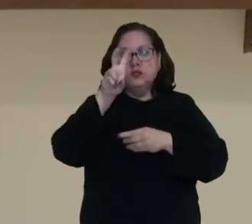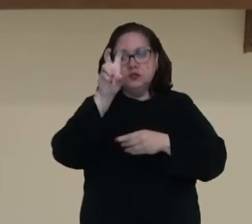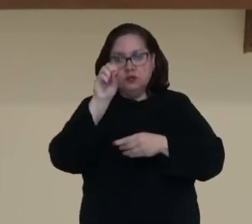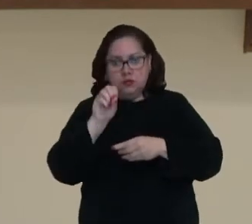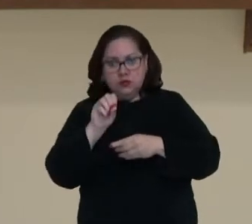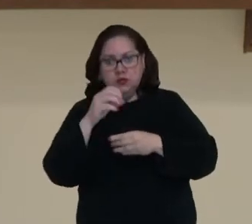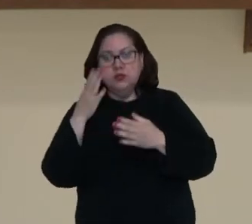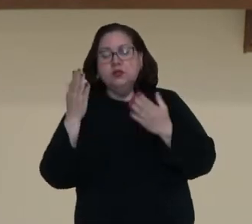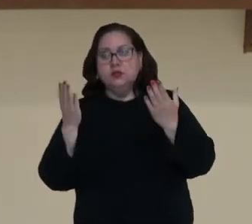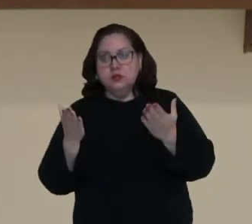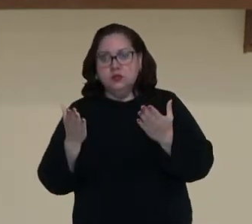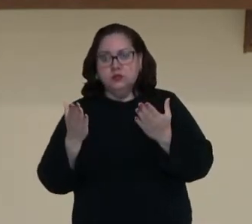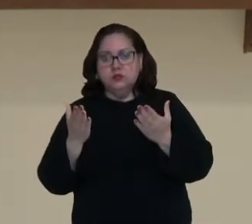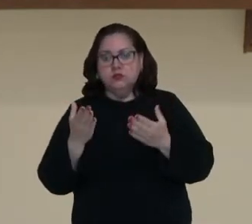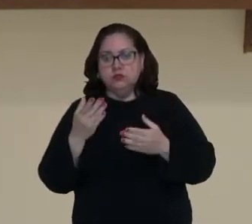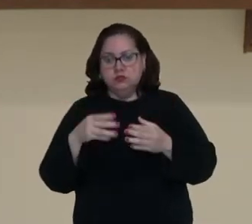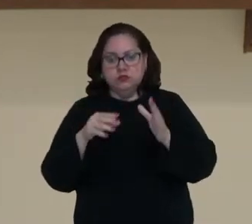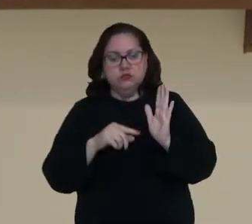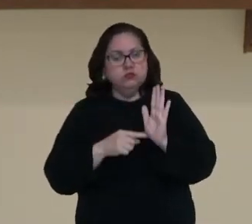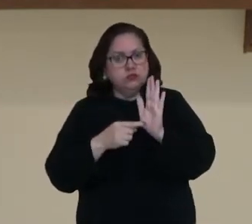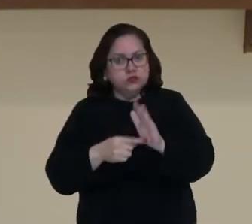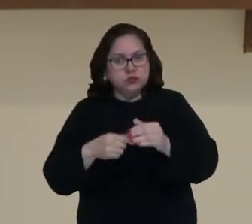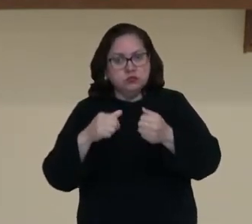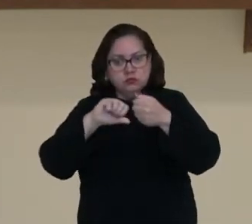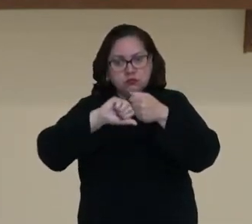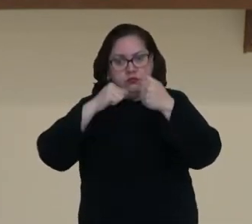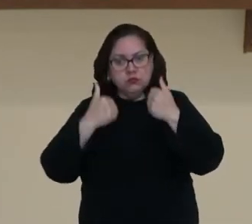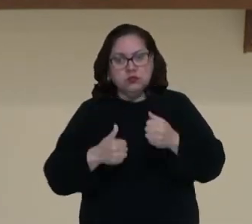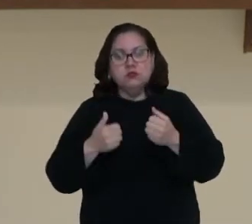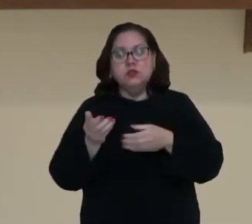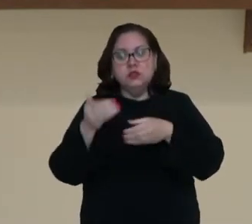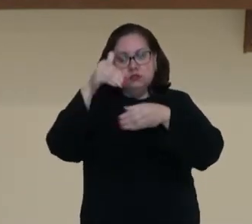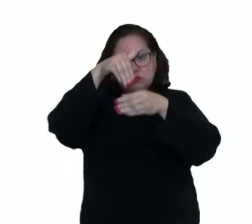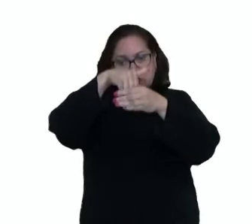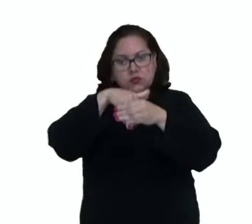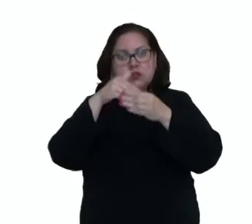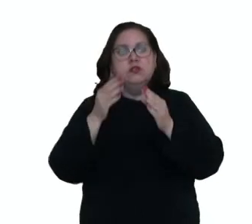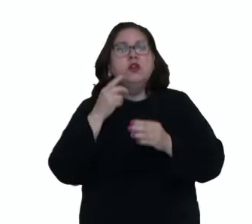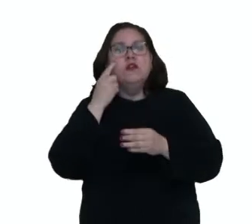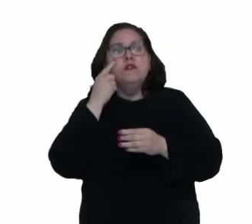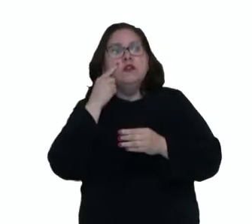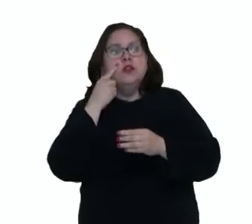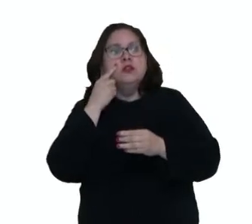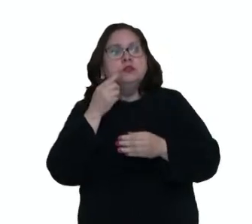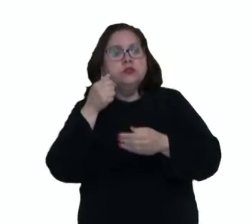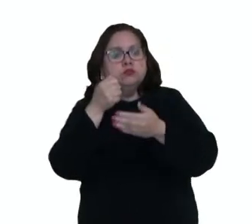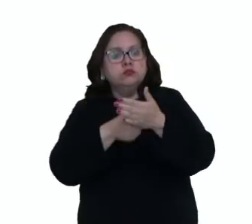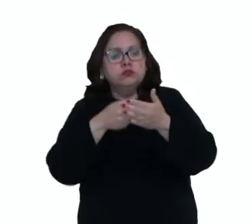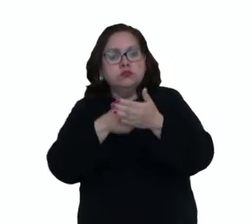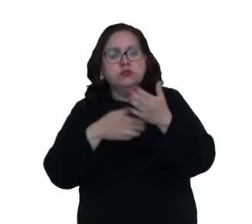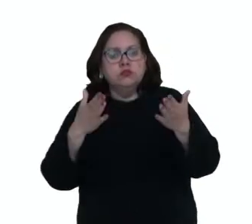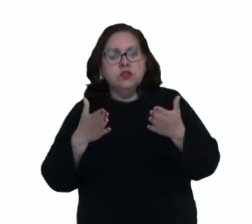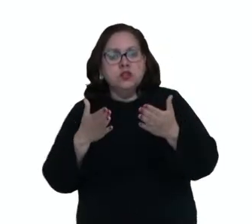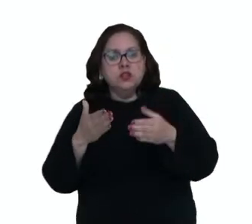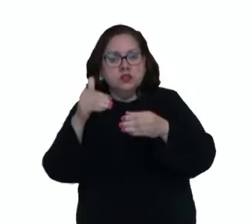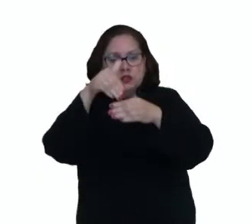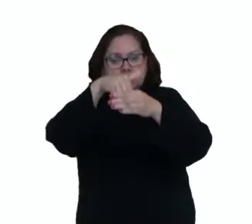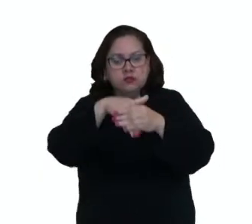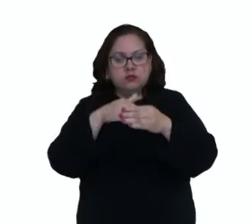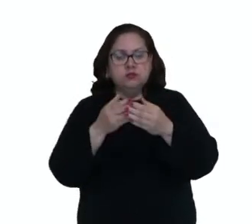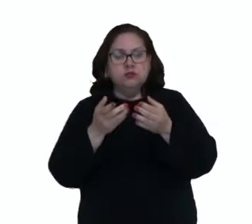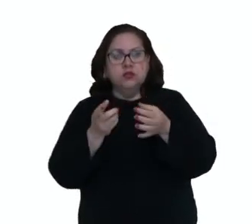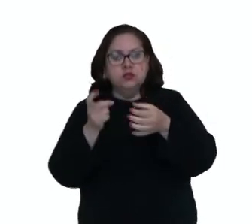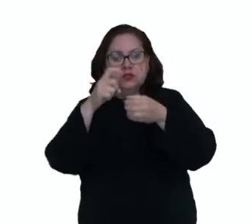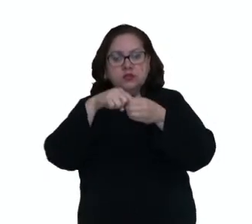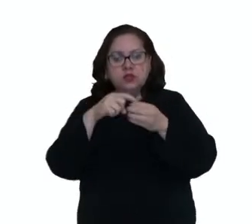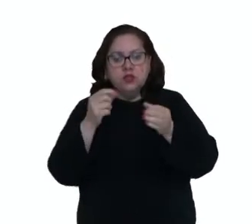1950. Então, num modelo democrático, vão ocorrer eleições e a gente vai ver que defendendo os investimentos na indústria